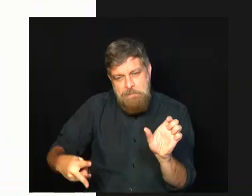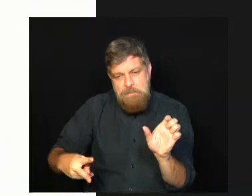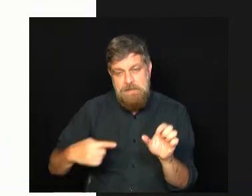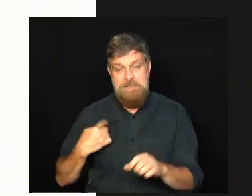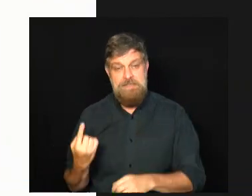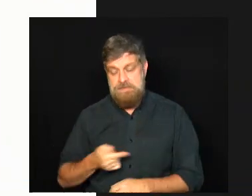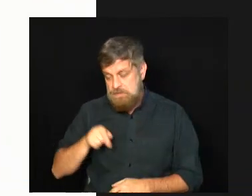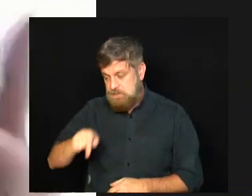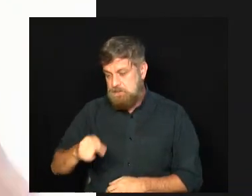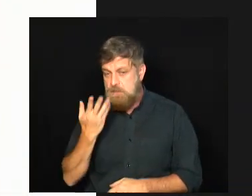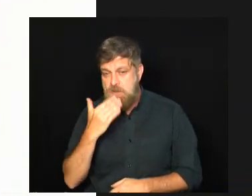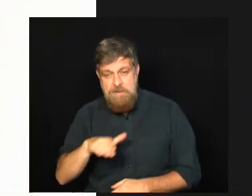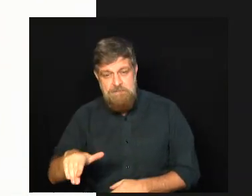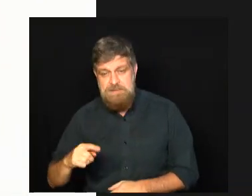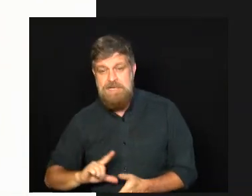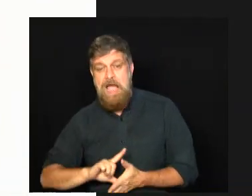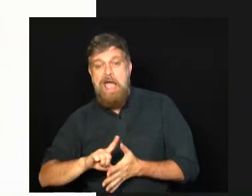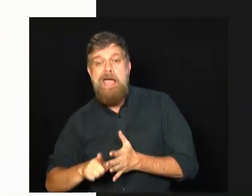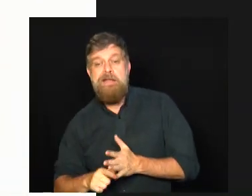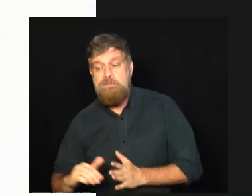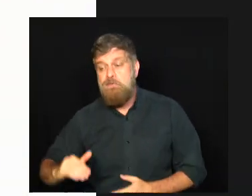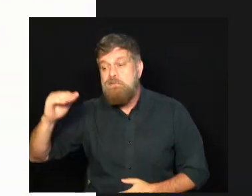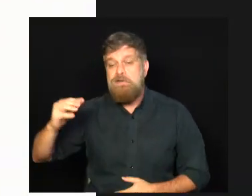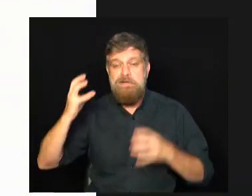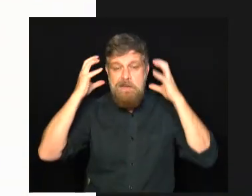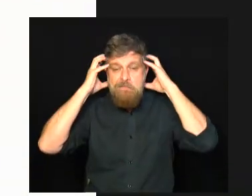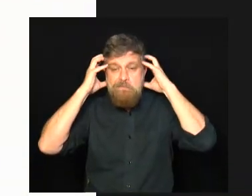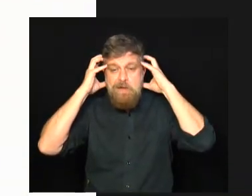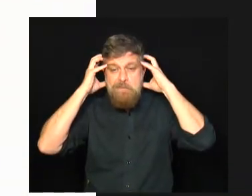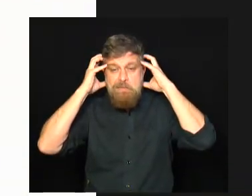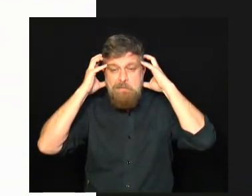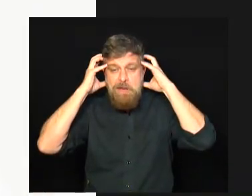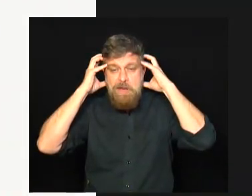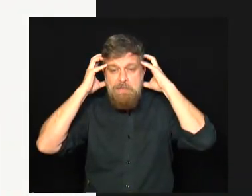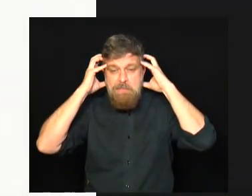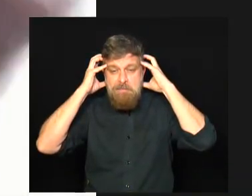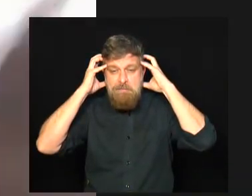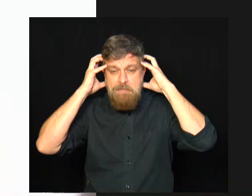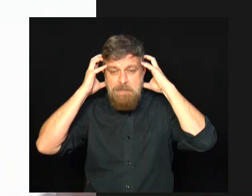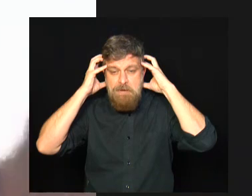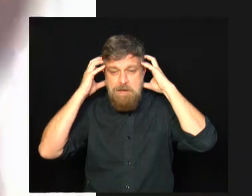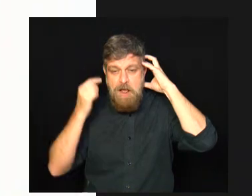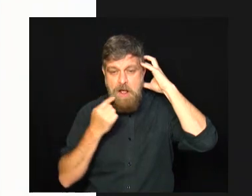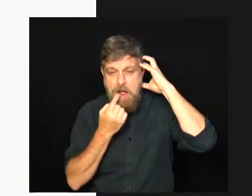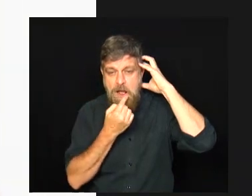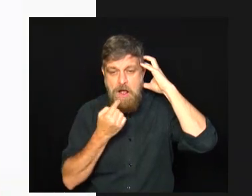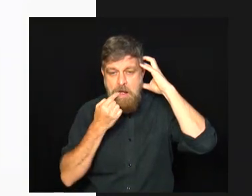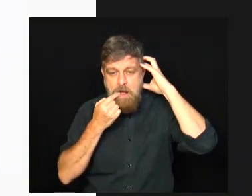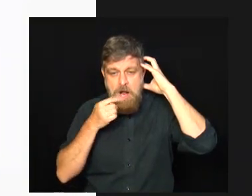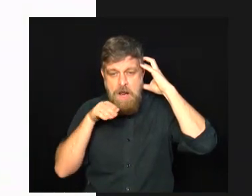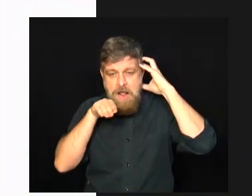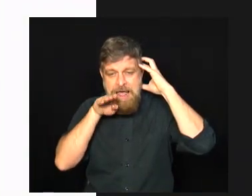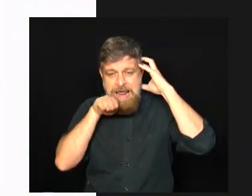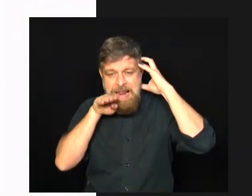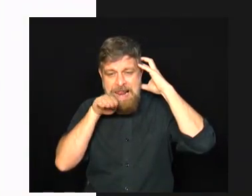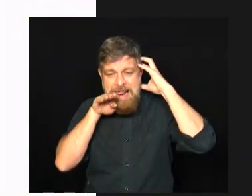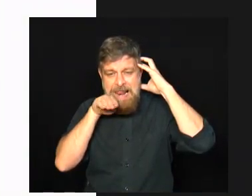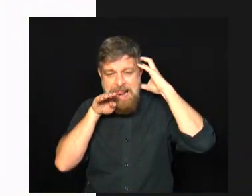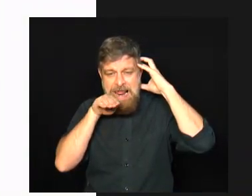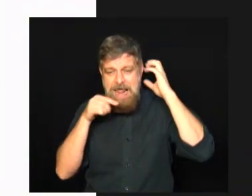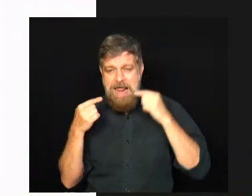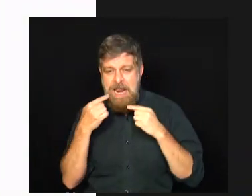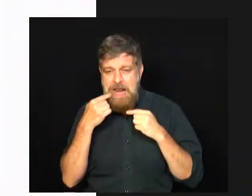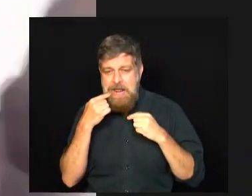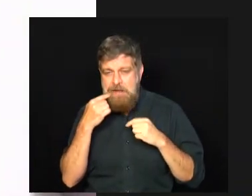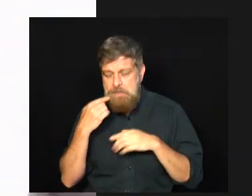na infância, vai ter que ir para a fonoaudióloga. Por quê? Porque a língua não desenvolveu, a musculatura